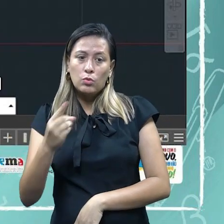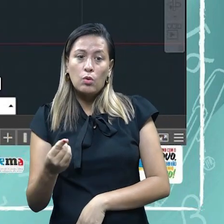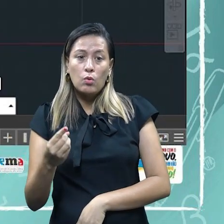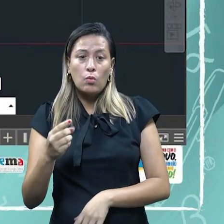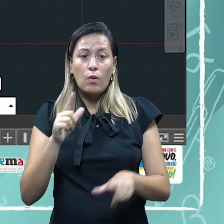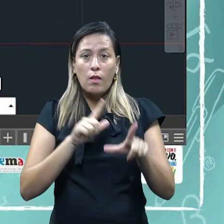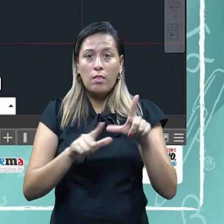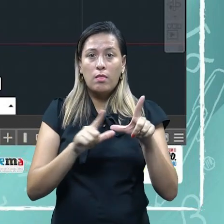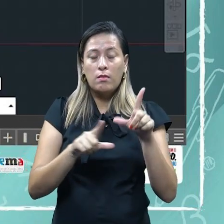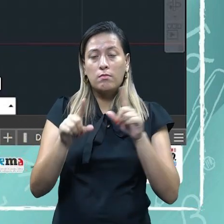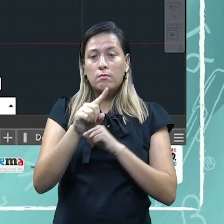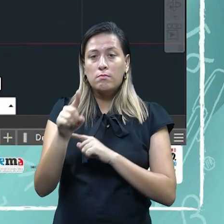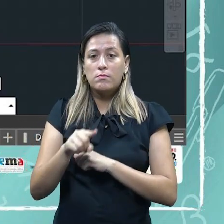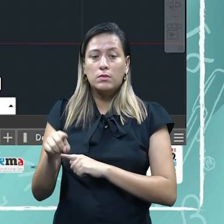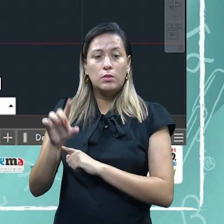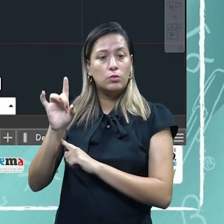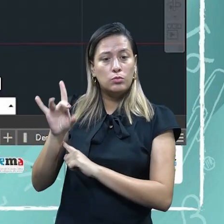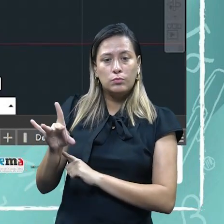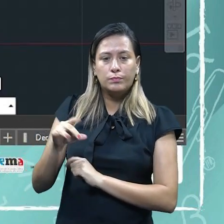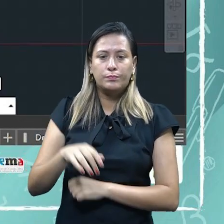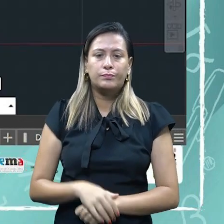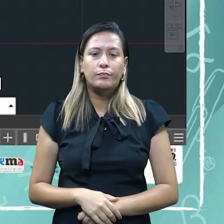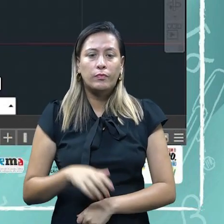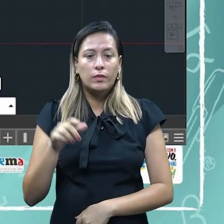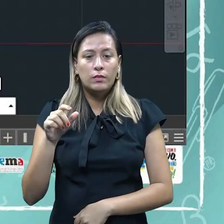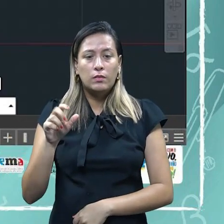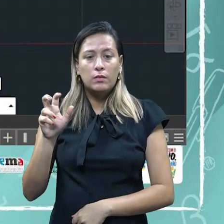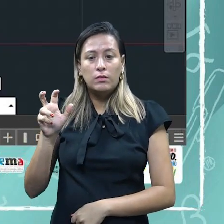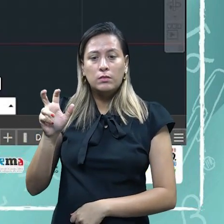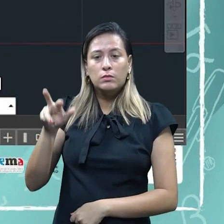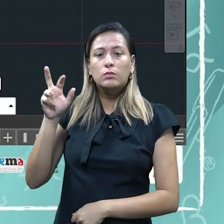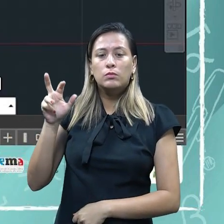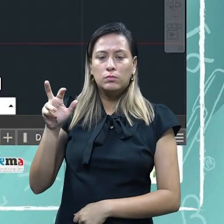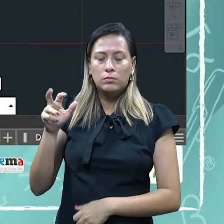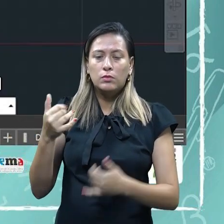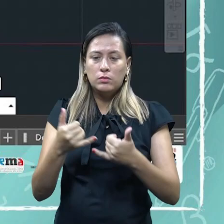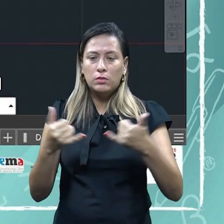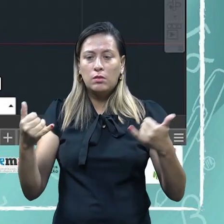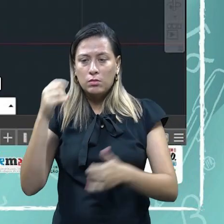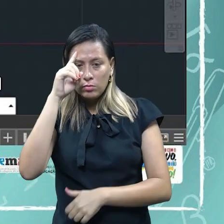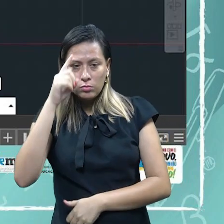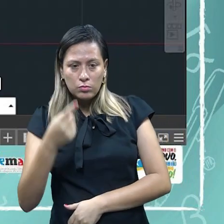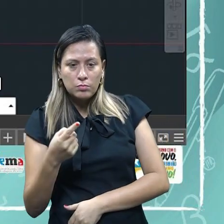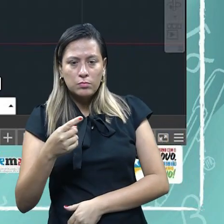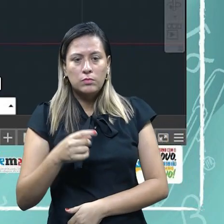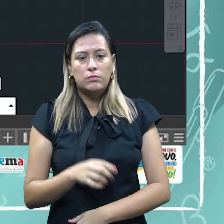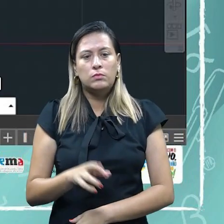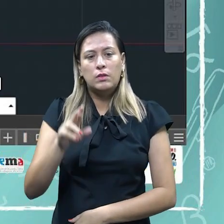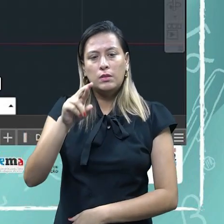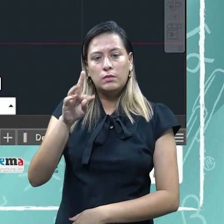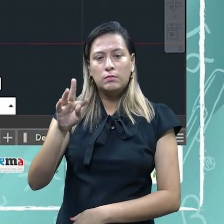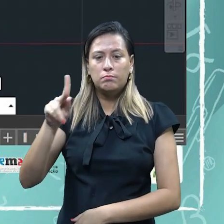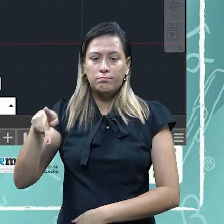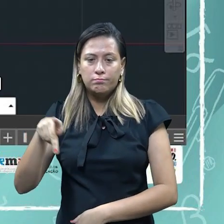apenas a letra Z. Selecionar uma das opções propostas pela linha de comando RTP, bastando,